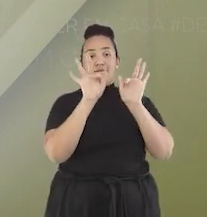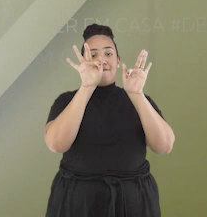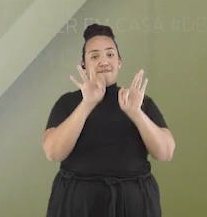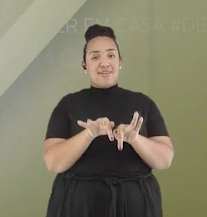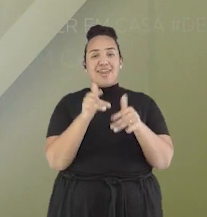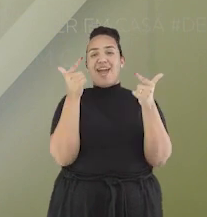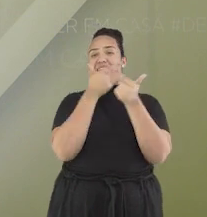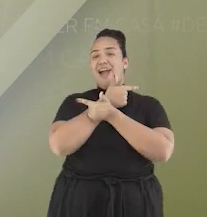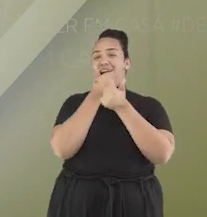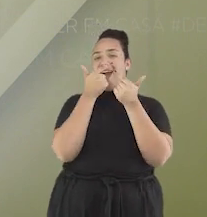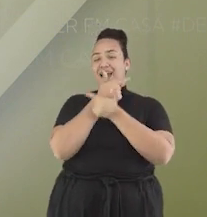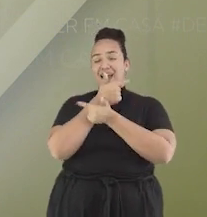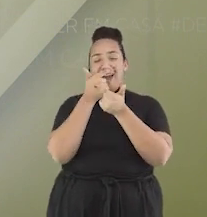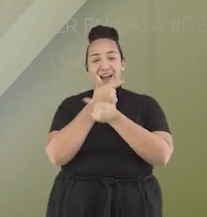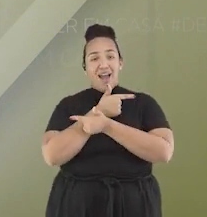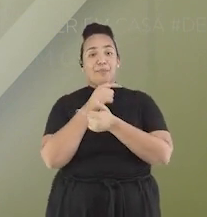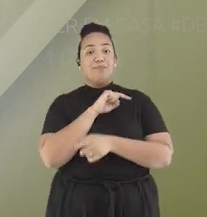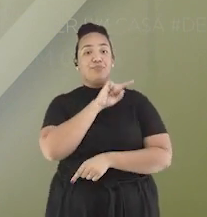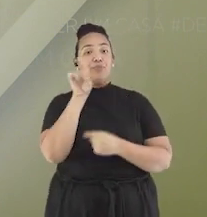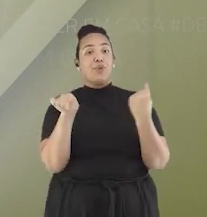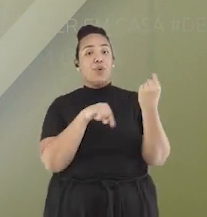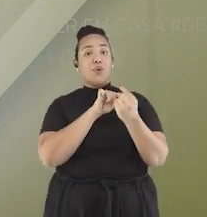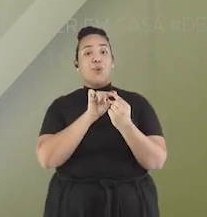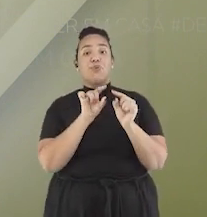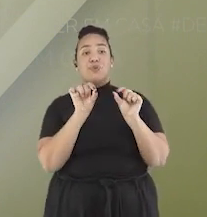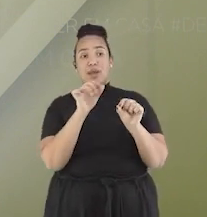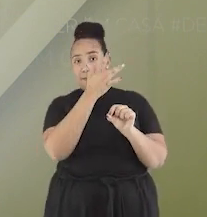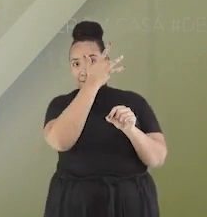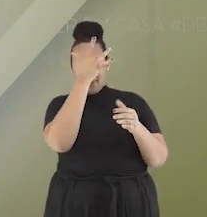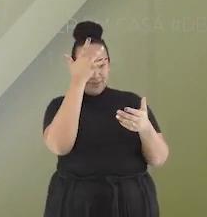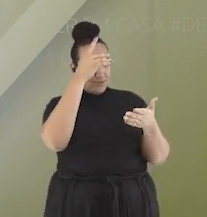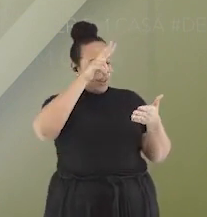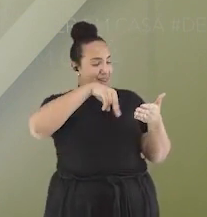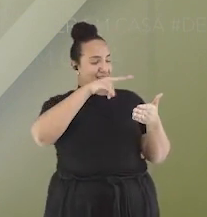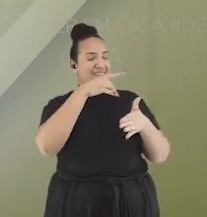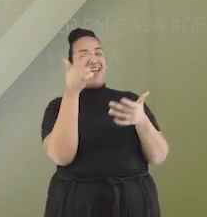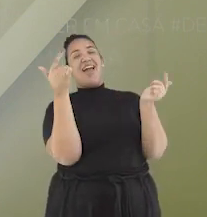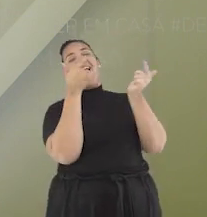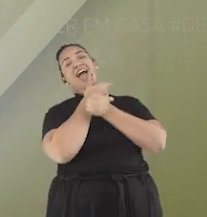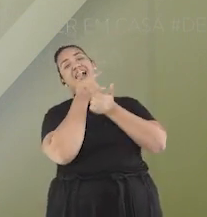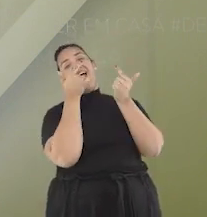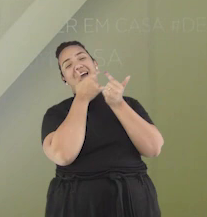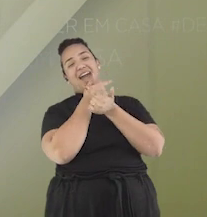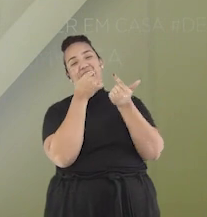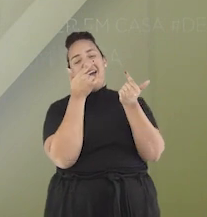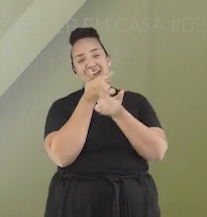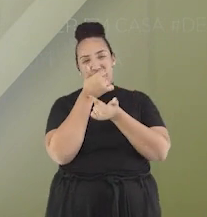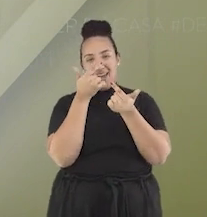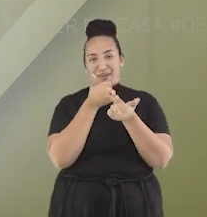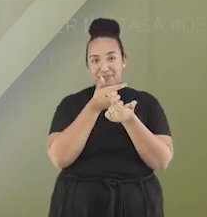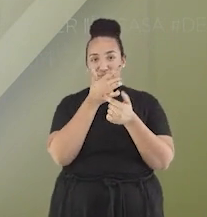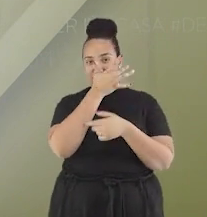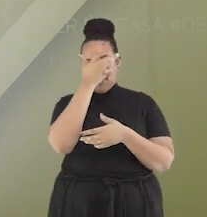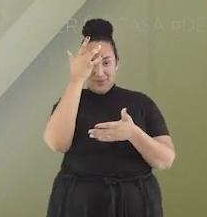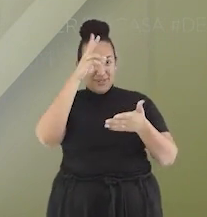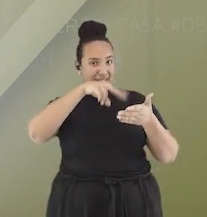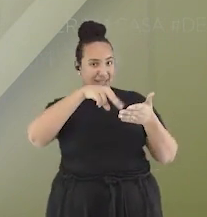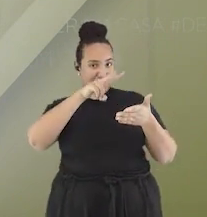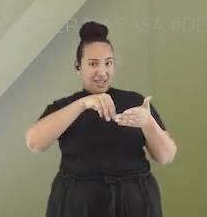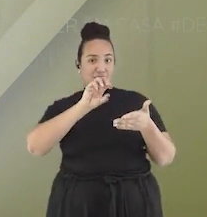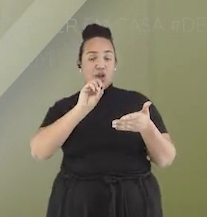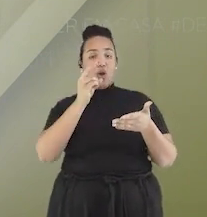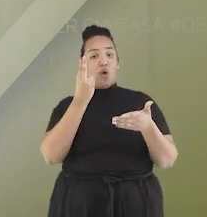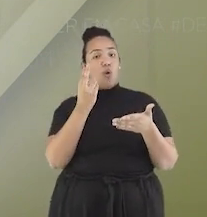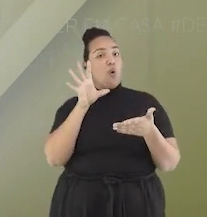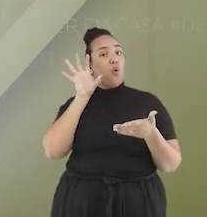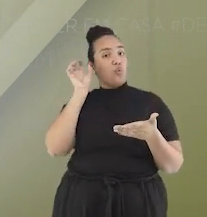engraçado e às vezes surpreendente, que tem como objetivo provocar risos ou gargalhadas em quem